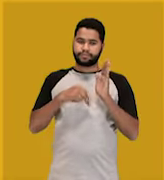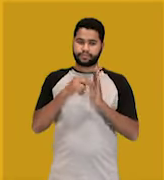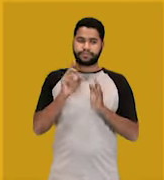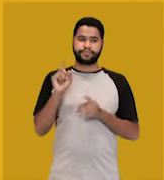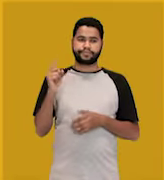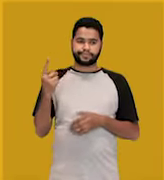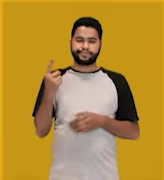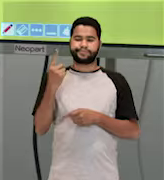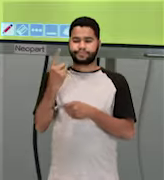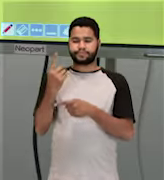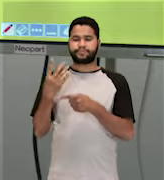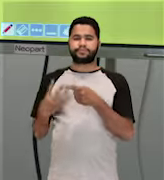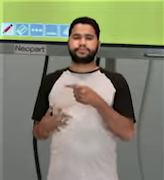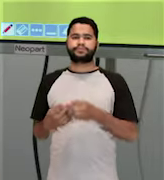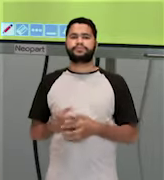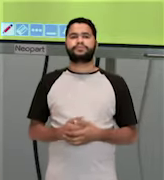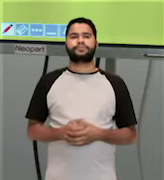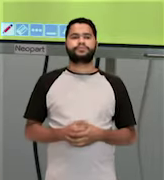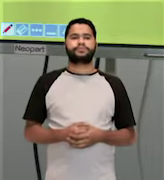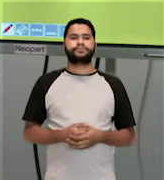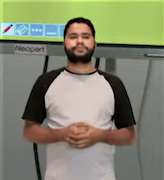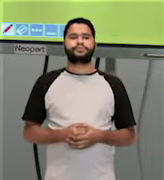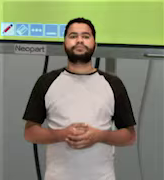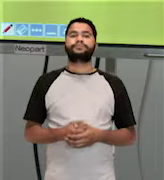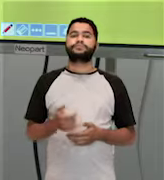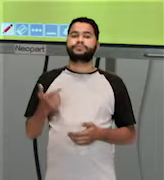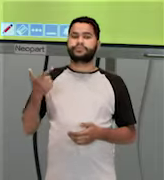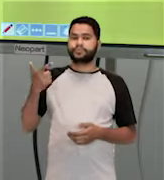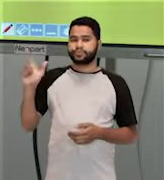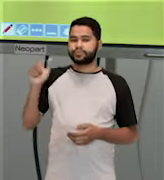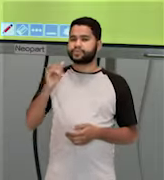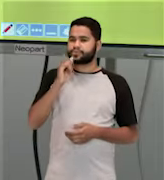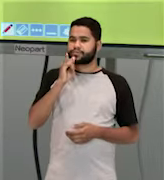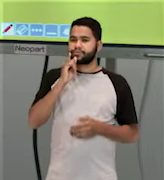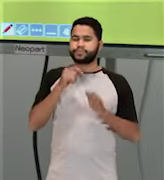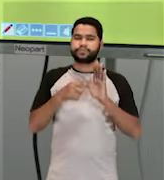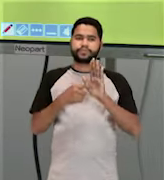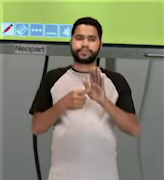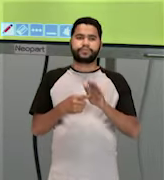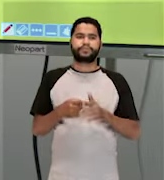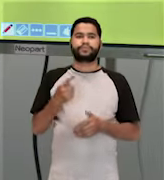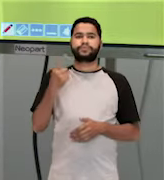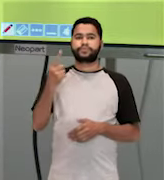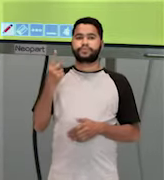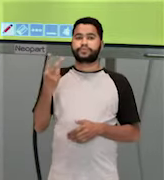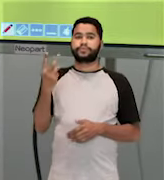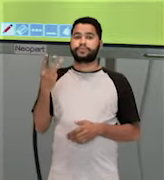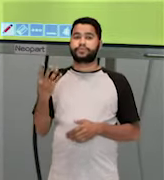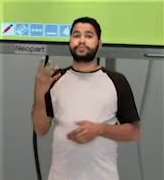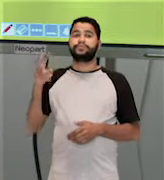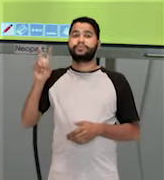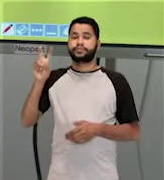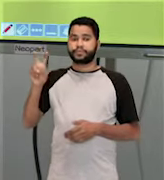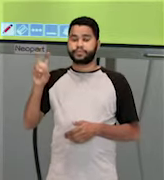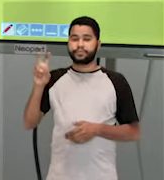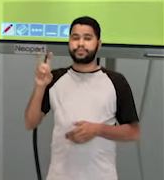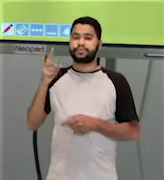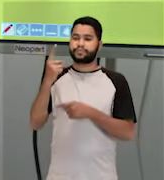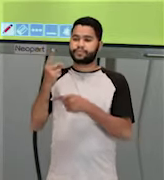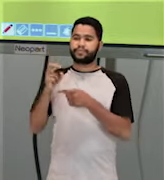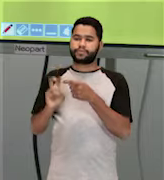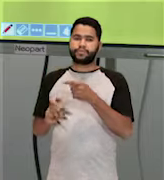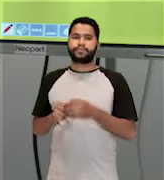Coloriu-se 1/4. Mais alguns exemplos. 1, 2, 3, 4, 5.